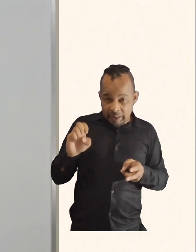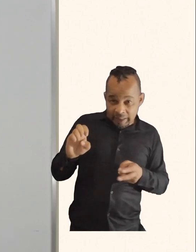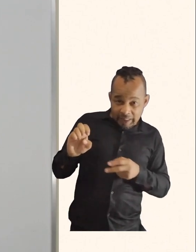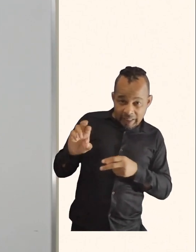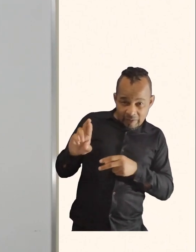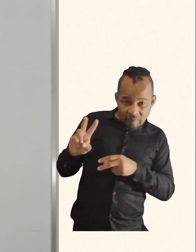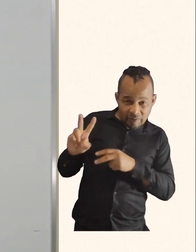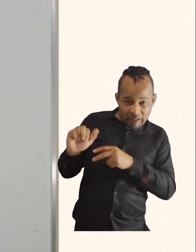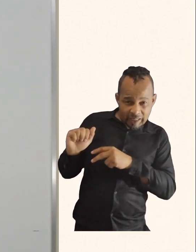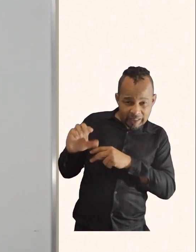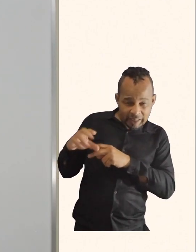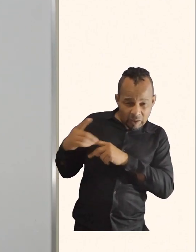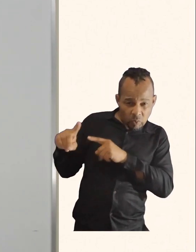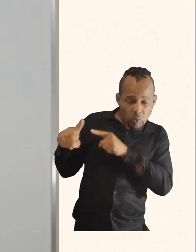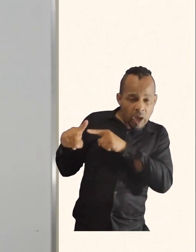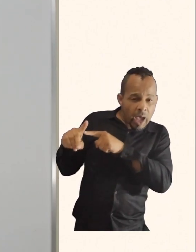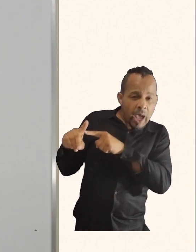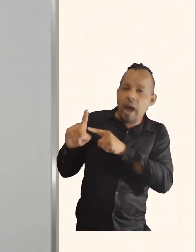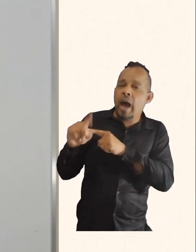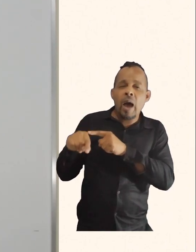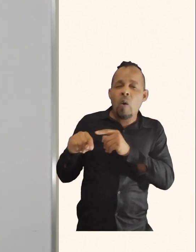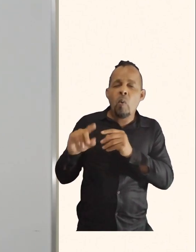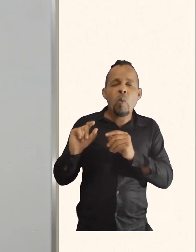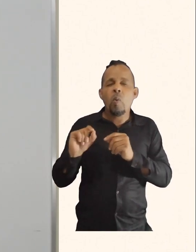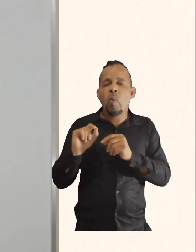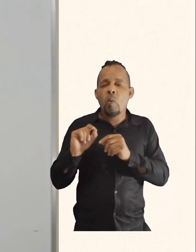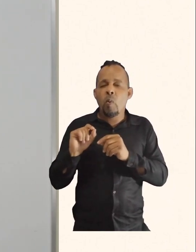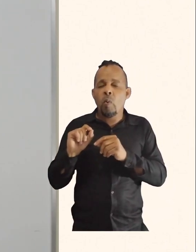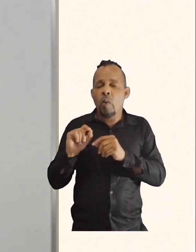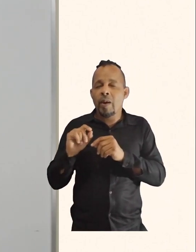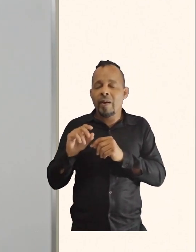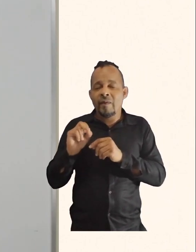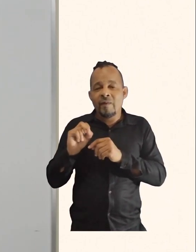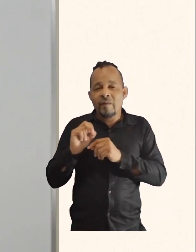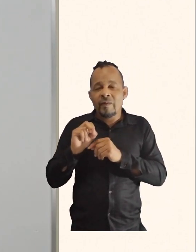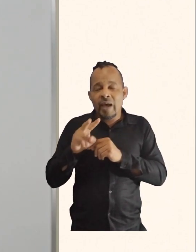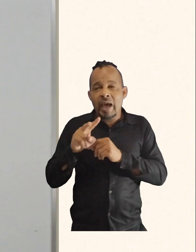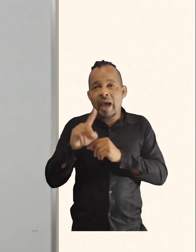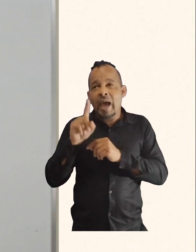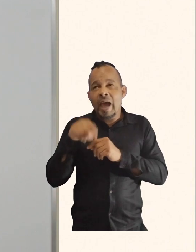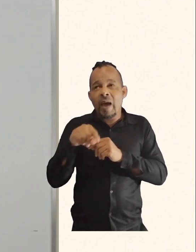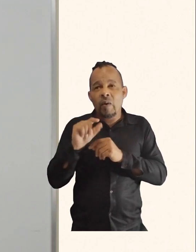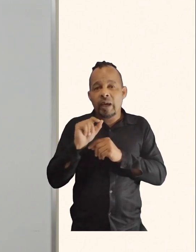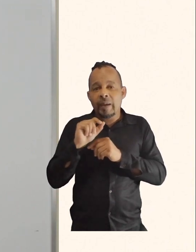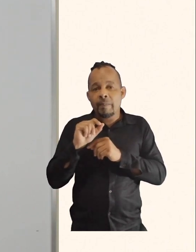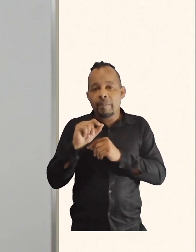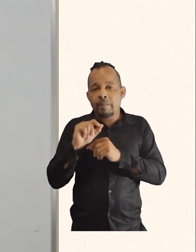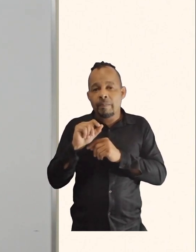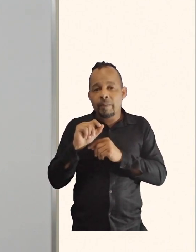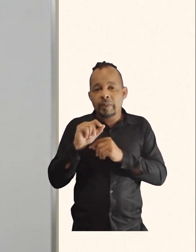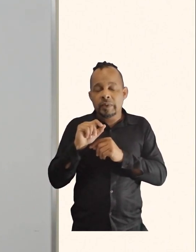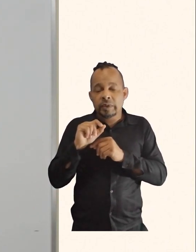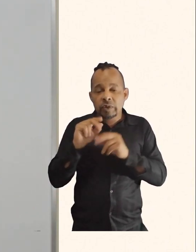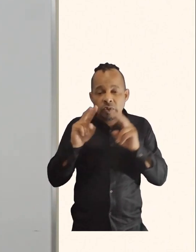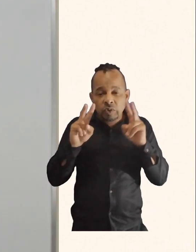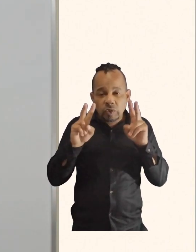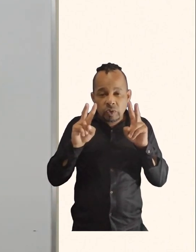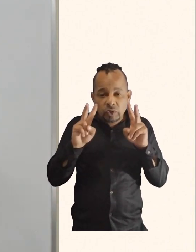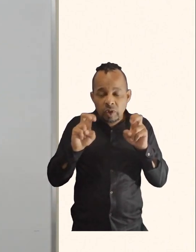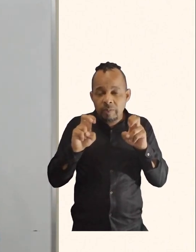termo conservação de energia, é comum estarmos nos referindo à conservação de